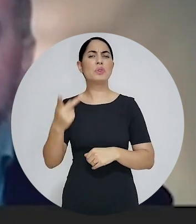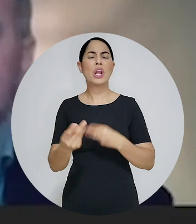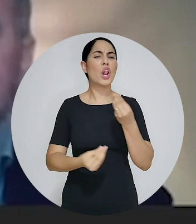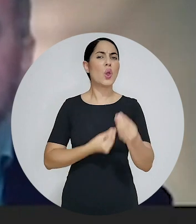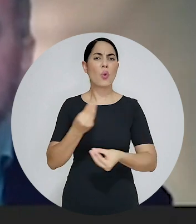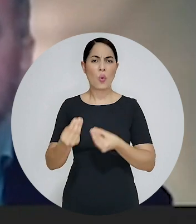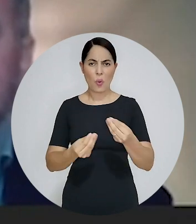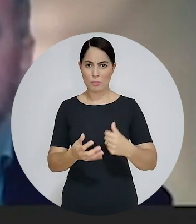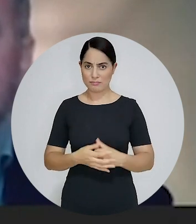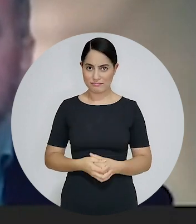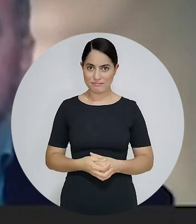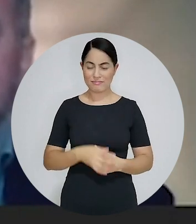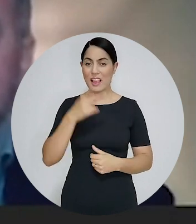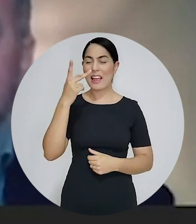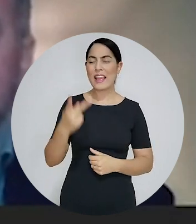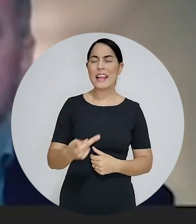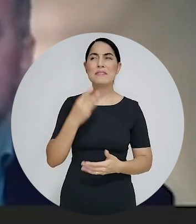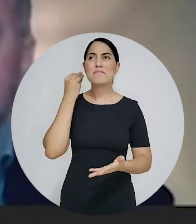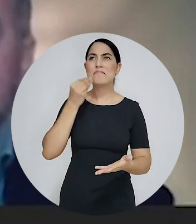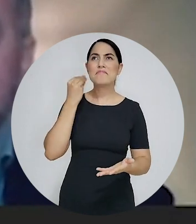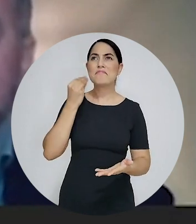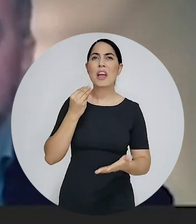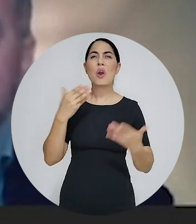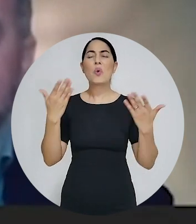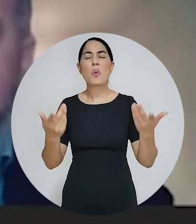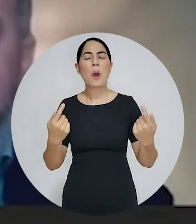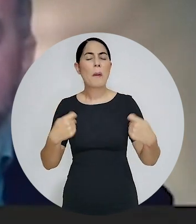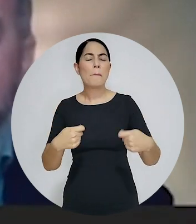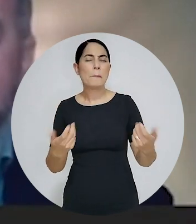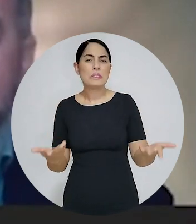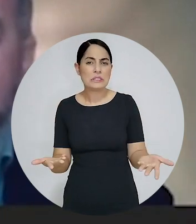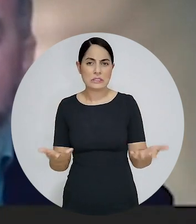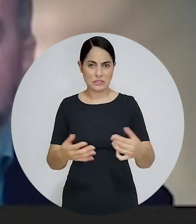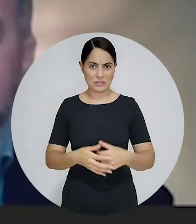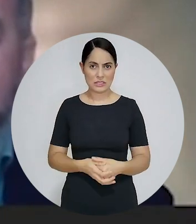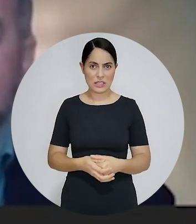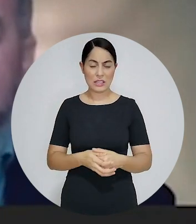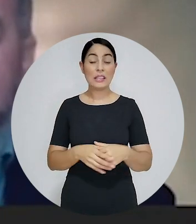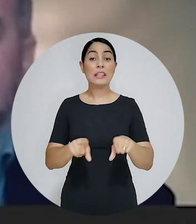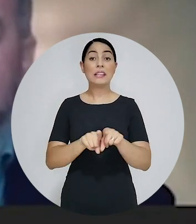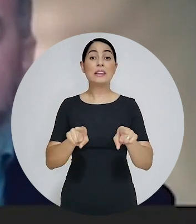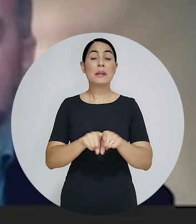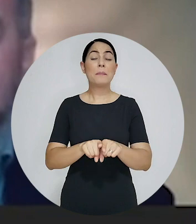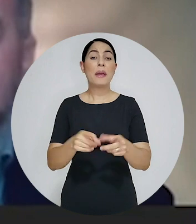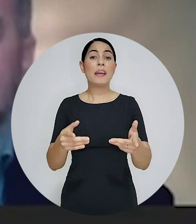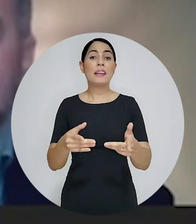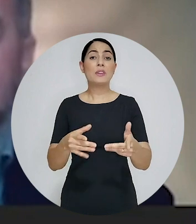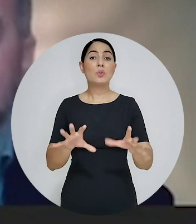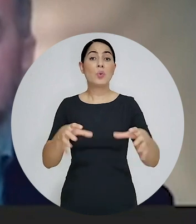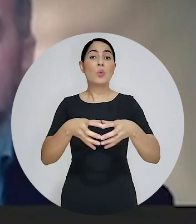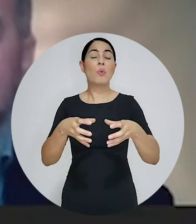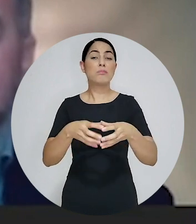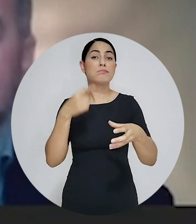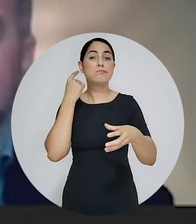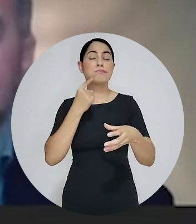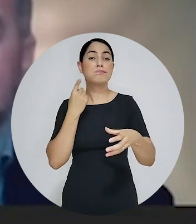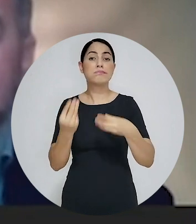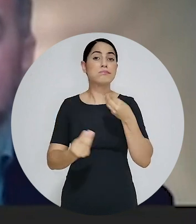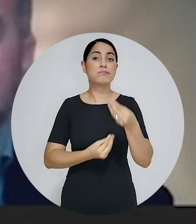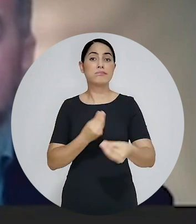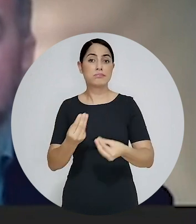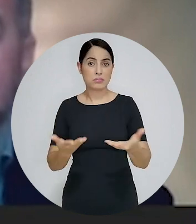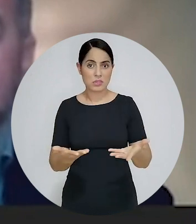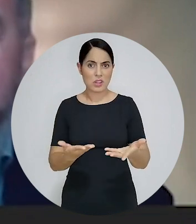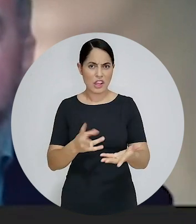devem conduzir as suas carreiras? Por onde iniciar? Qual a experiência que devem adquirir? Quais os skills desejados pelas bancas